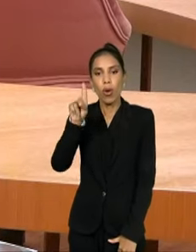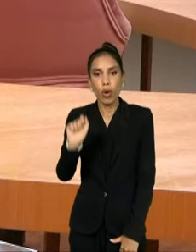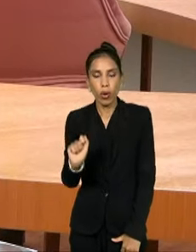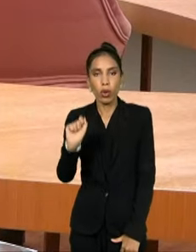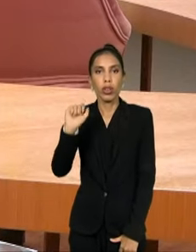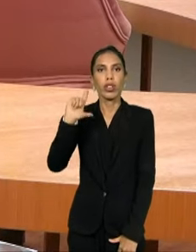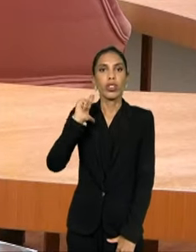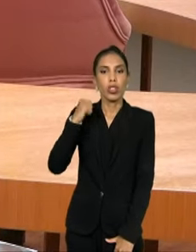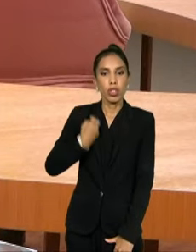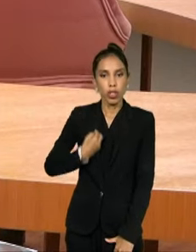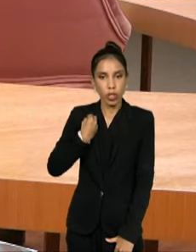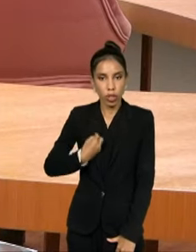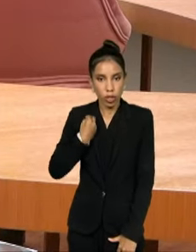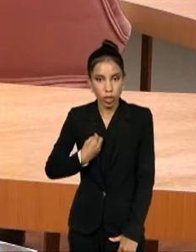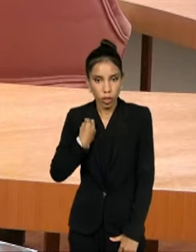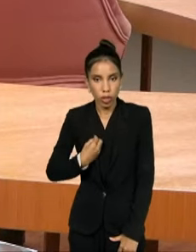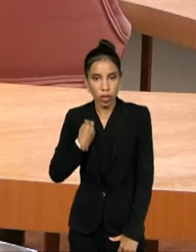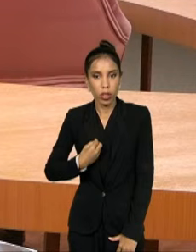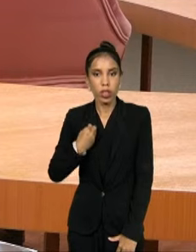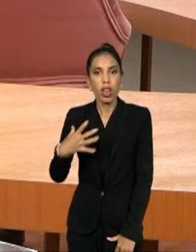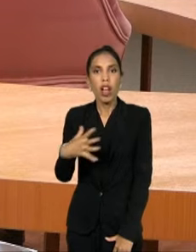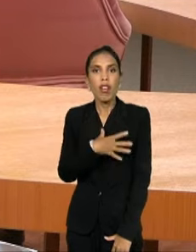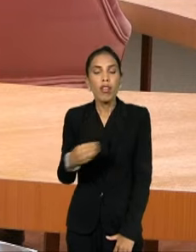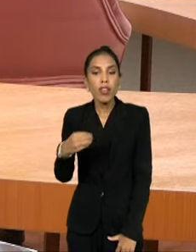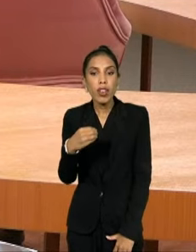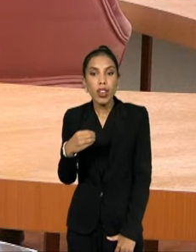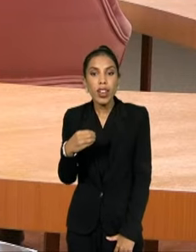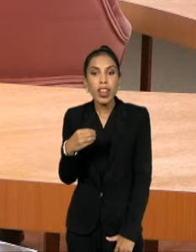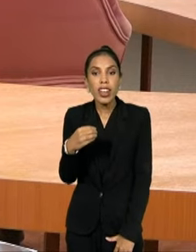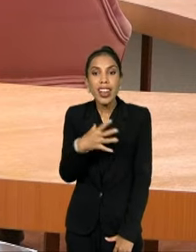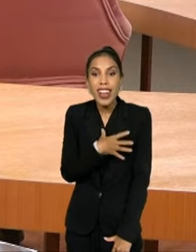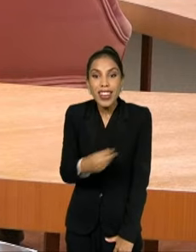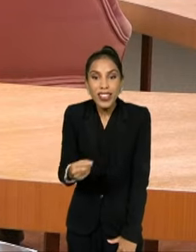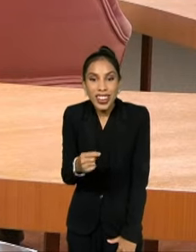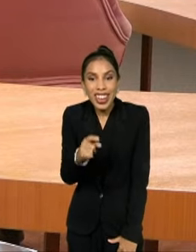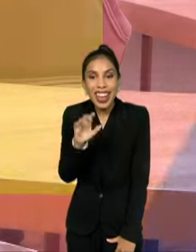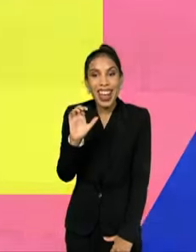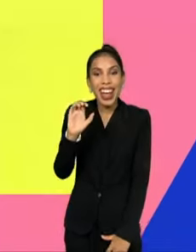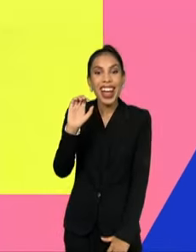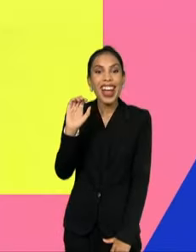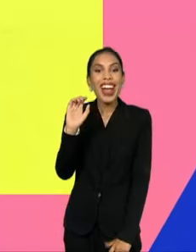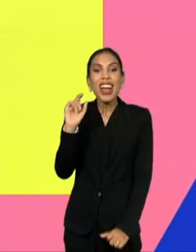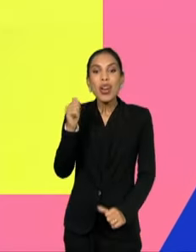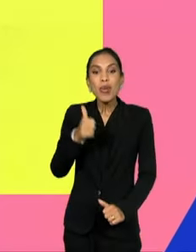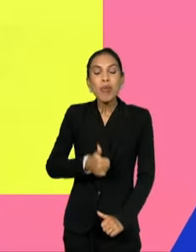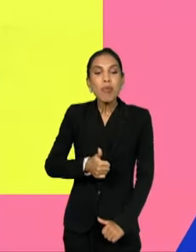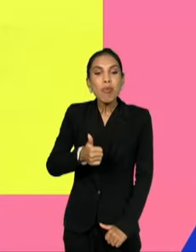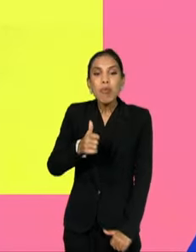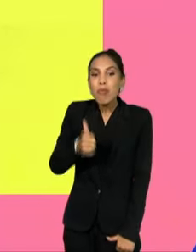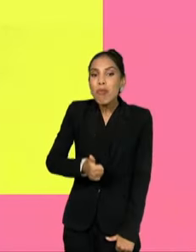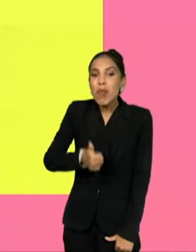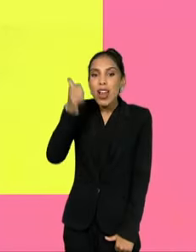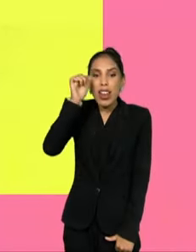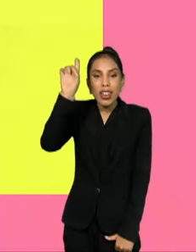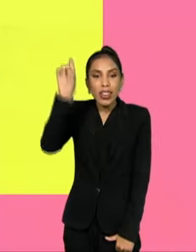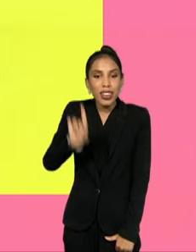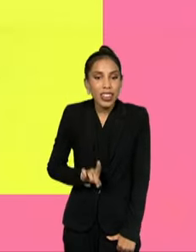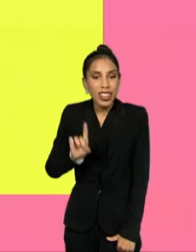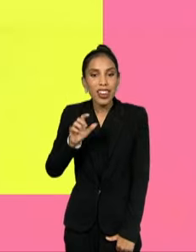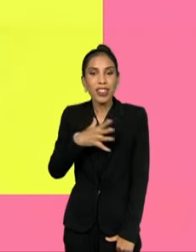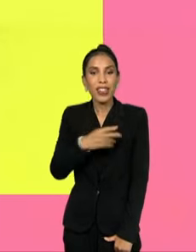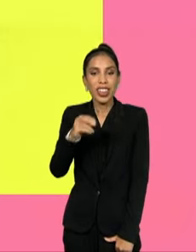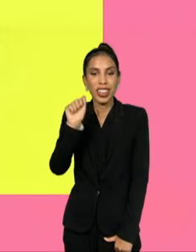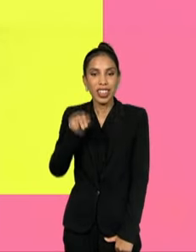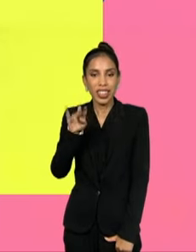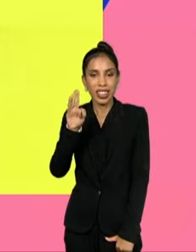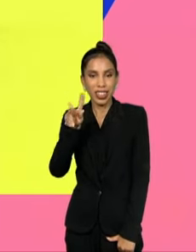Rio e sou afilhada do Marcelo e filha da Holanda, Antônia. Yolanda, a melhor diretora. Tenho 12 anos e adoro o